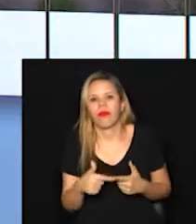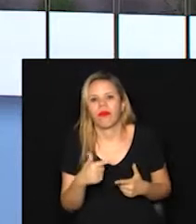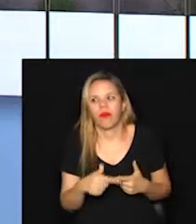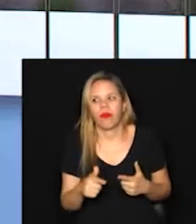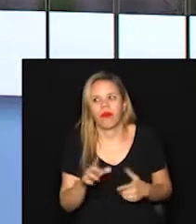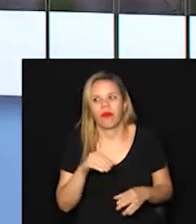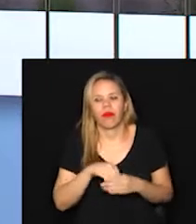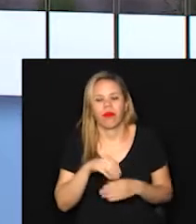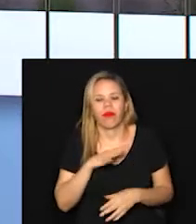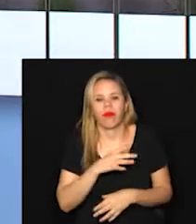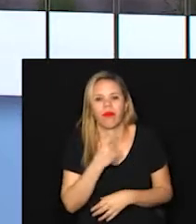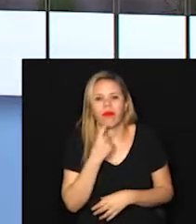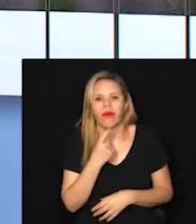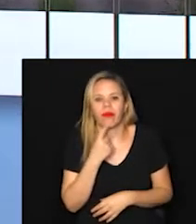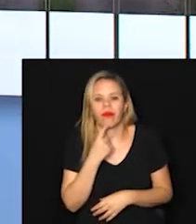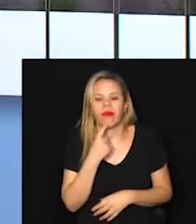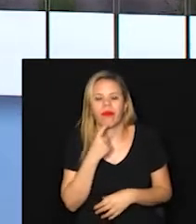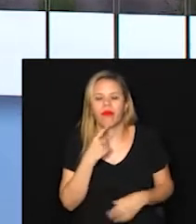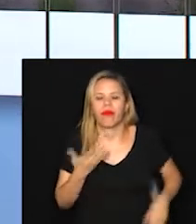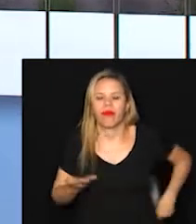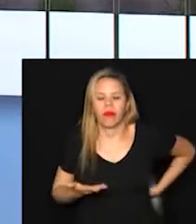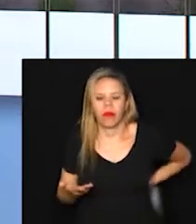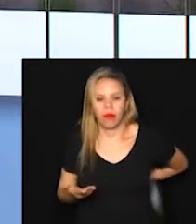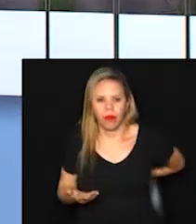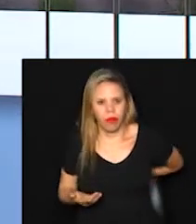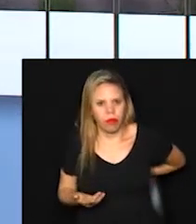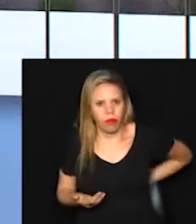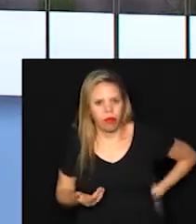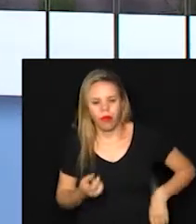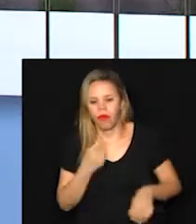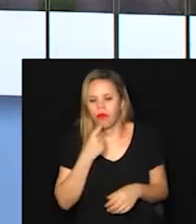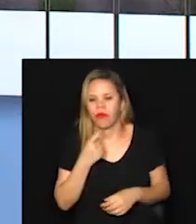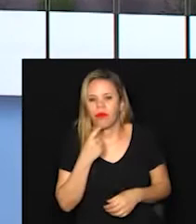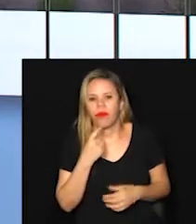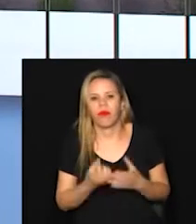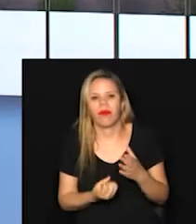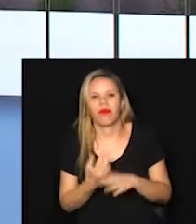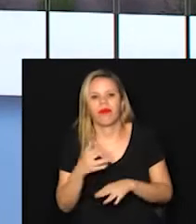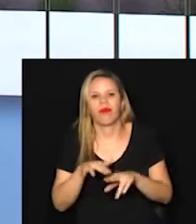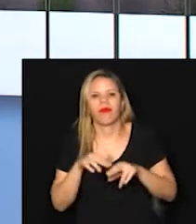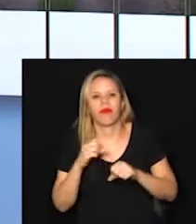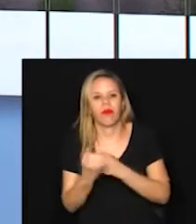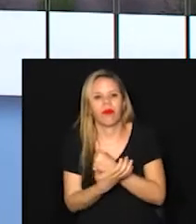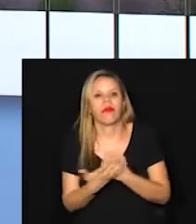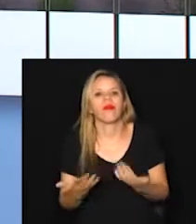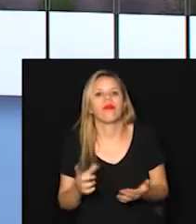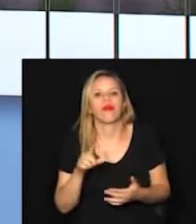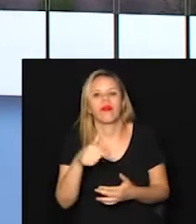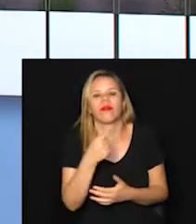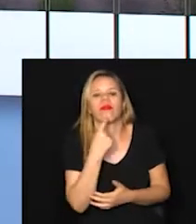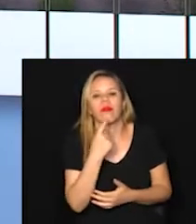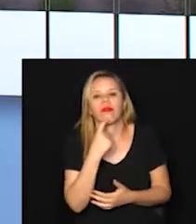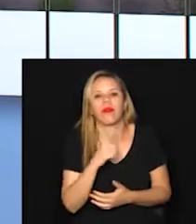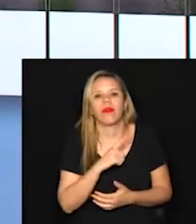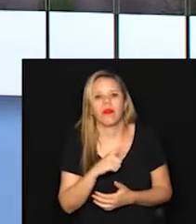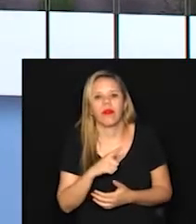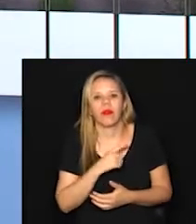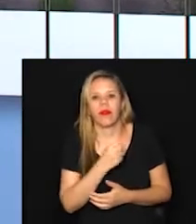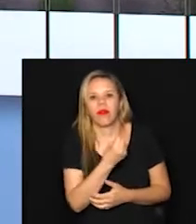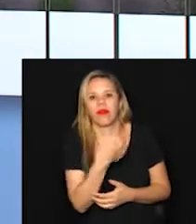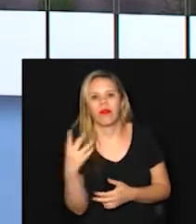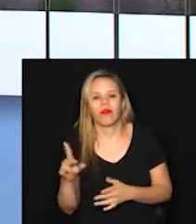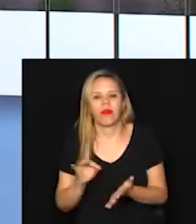região metropolitana, atualizados agora com os de Campinas, mas depois de Campinas nós temos, olha, quantos